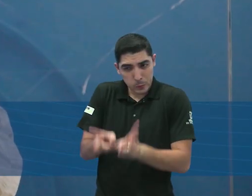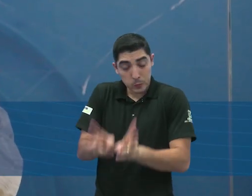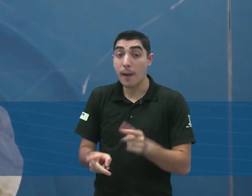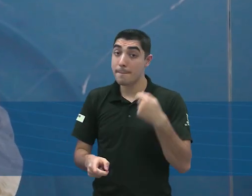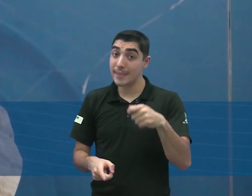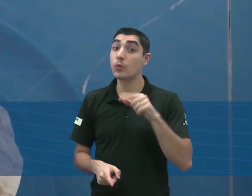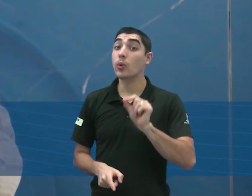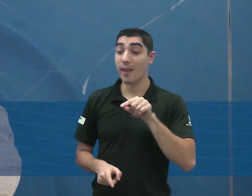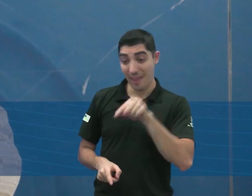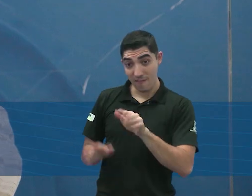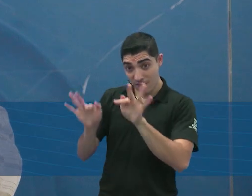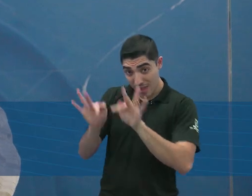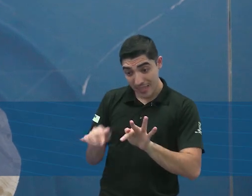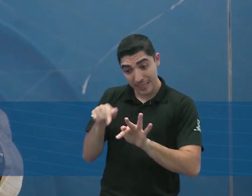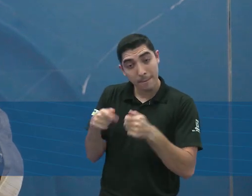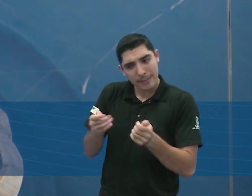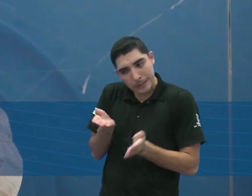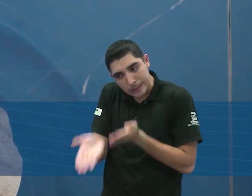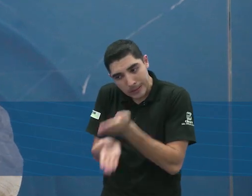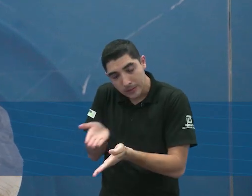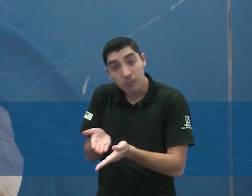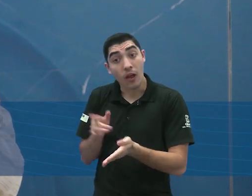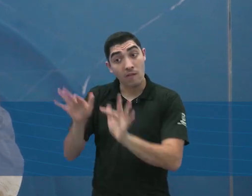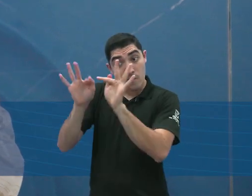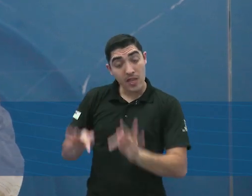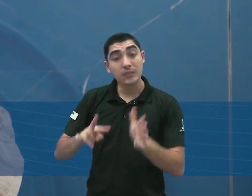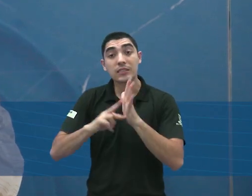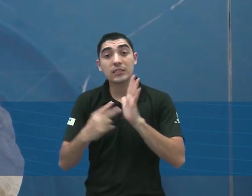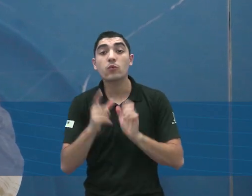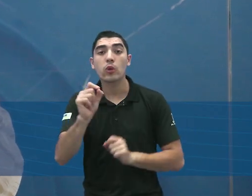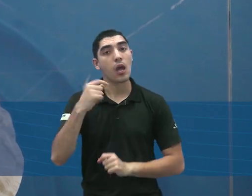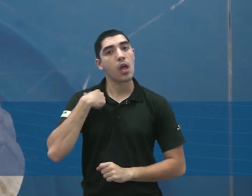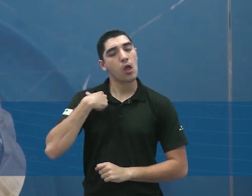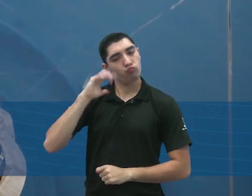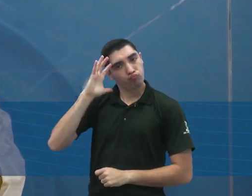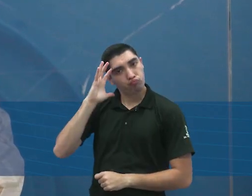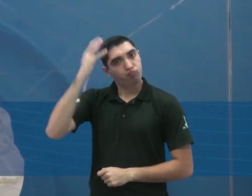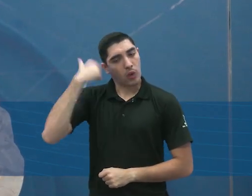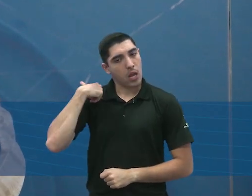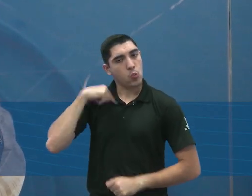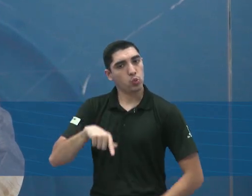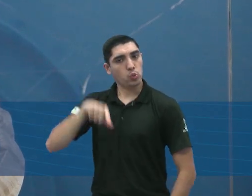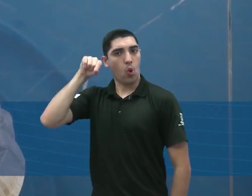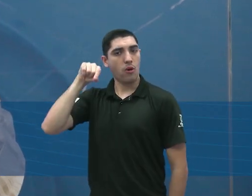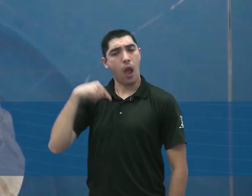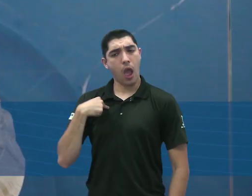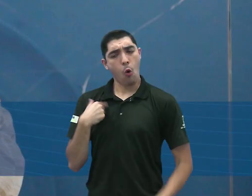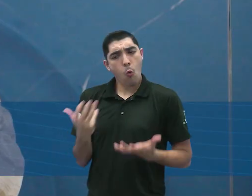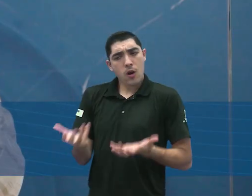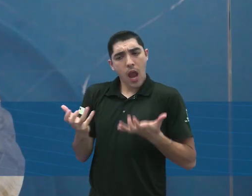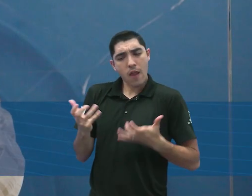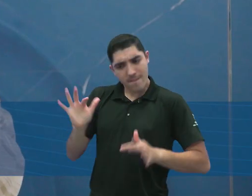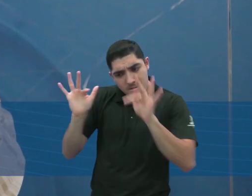cultivar. E eu creio muito que felicidade é uma decisão. Ela é uma habilidade também, que a gente precisa ser intencional. Então, eu decido ser